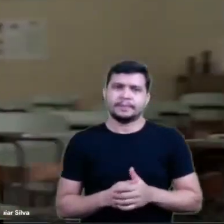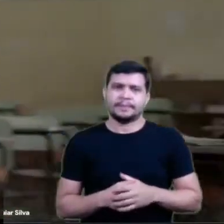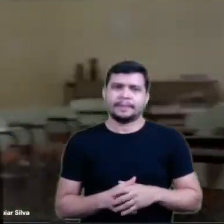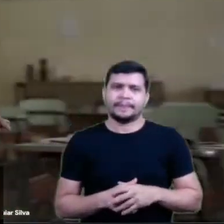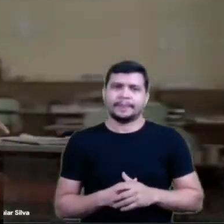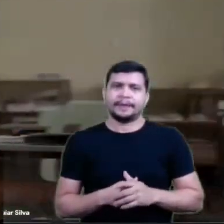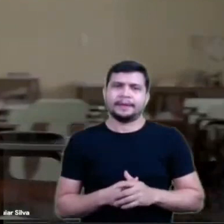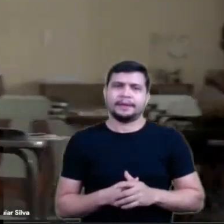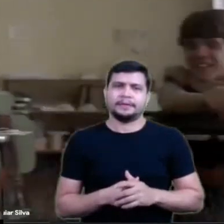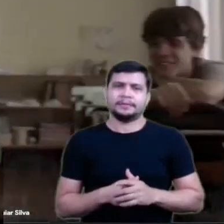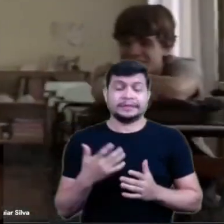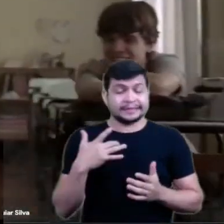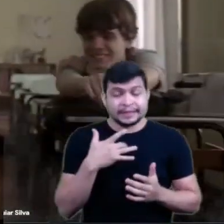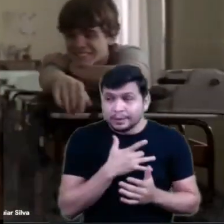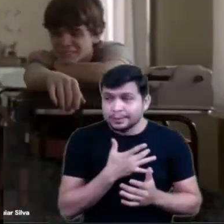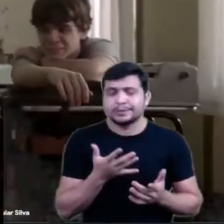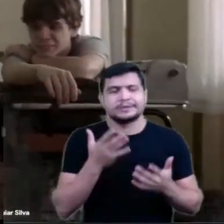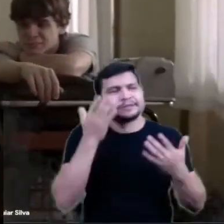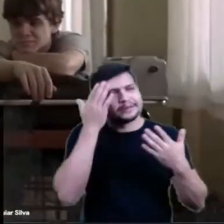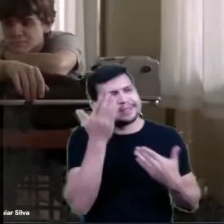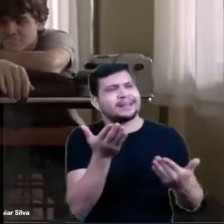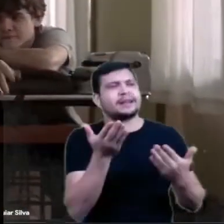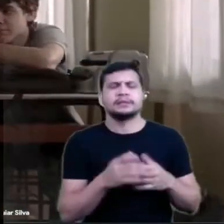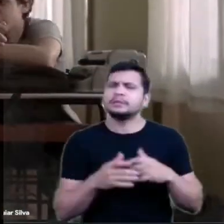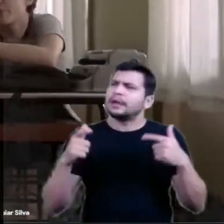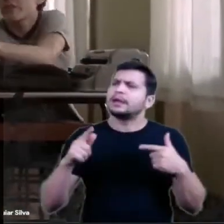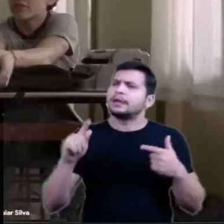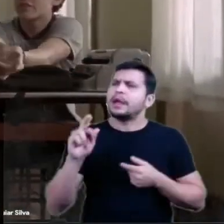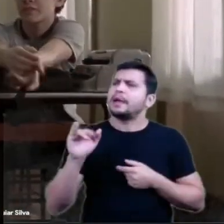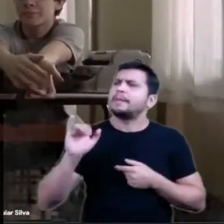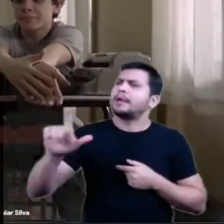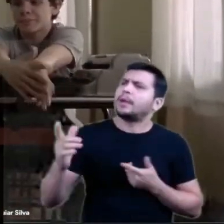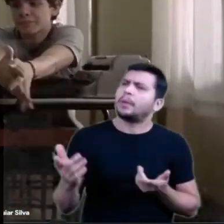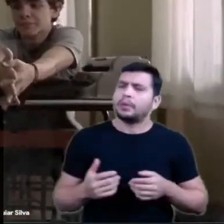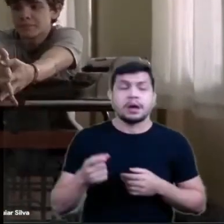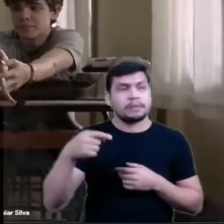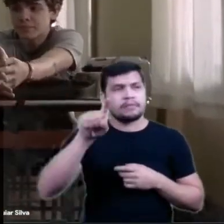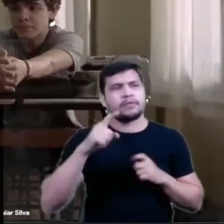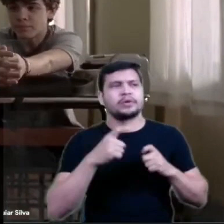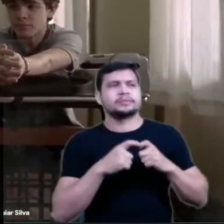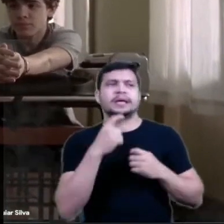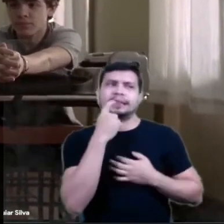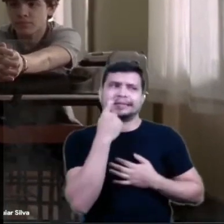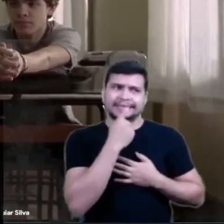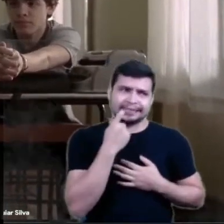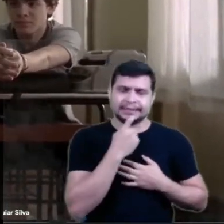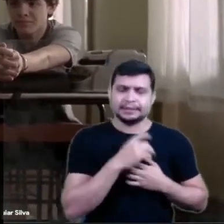Saúde. Obrigado. Cadê o Gabriel? Foi no dentista. Ai,